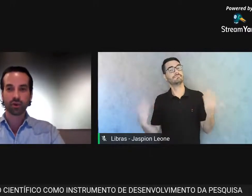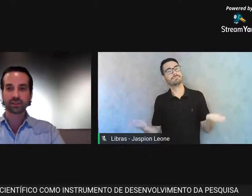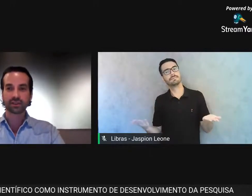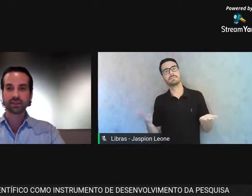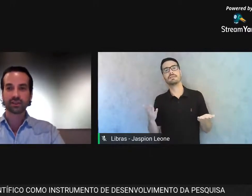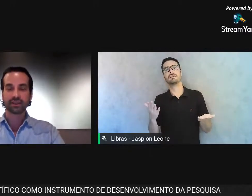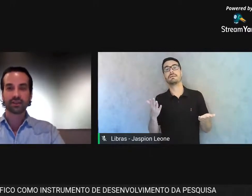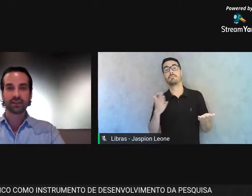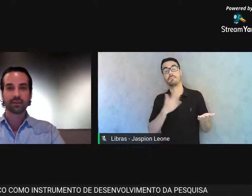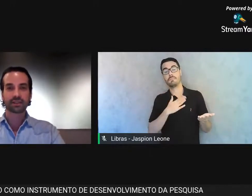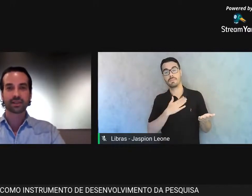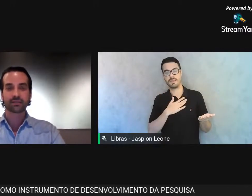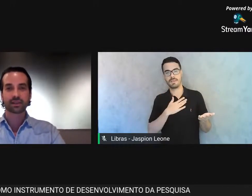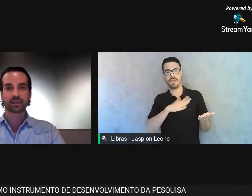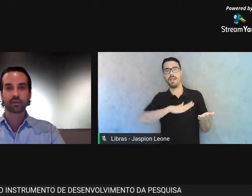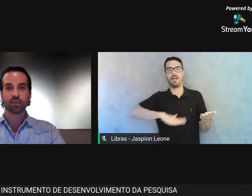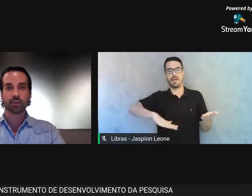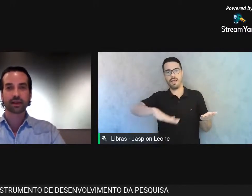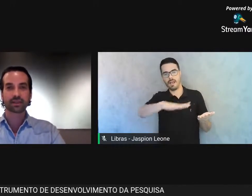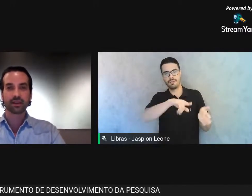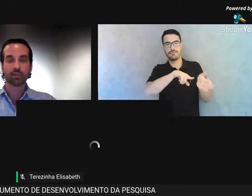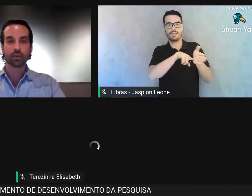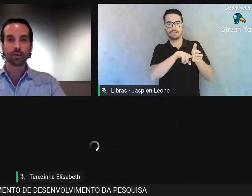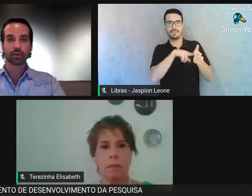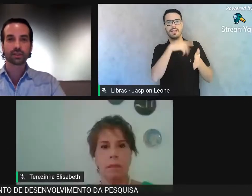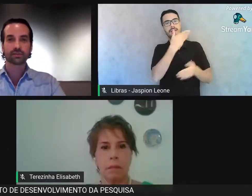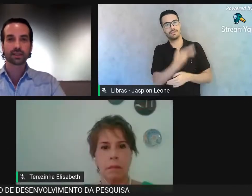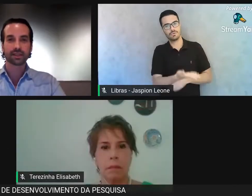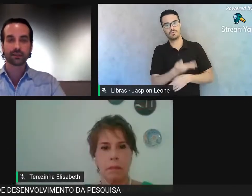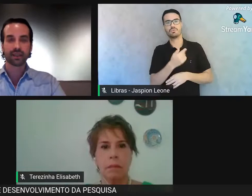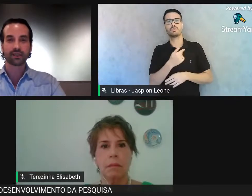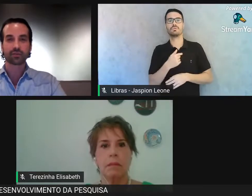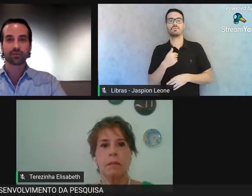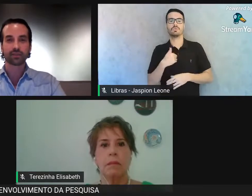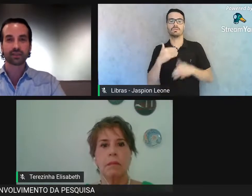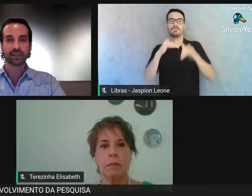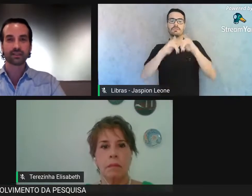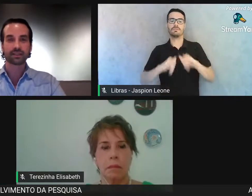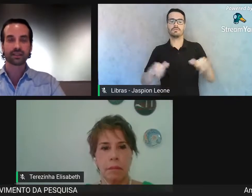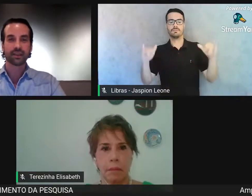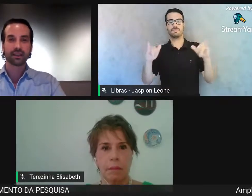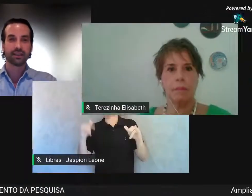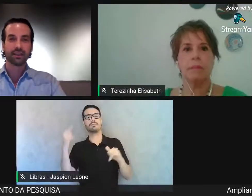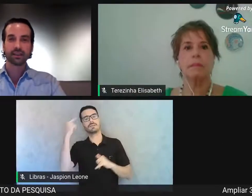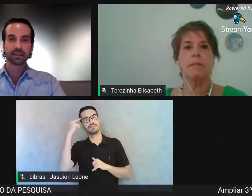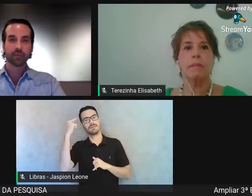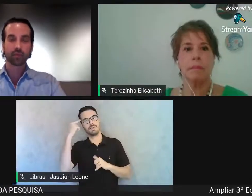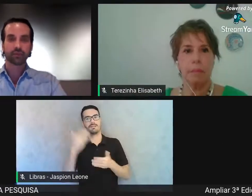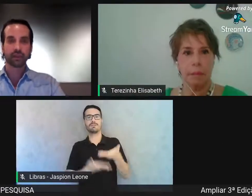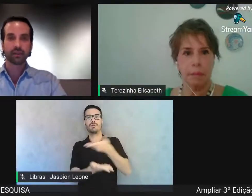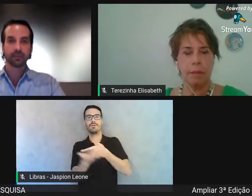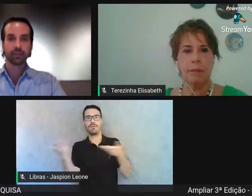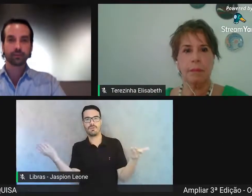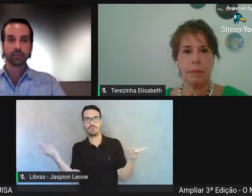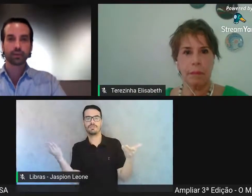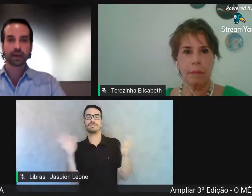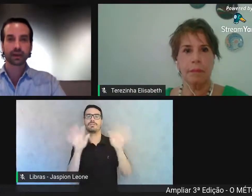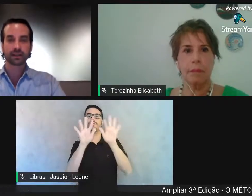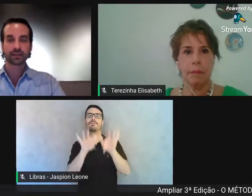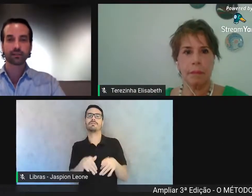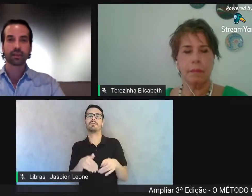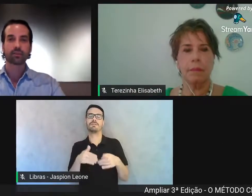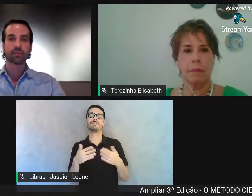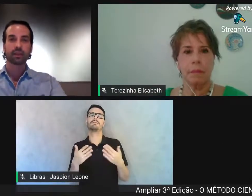abordagem proposta. É uma satisfação compartilhar um pouco desse pensamento com vocês e deixar, por fim, o